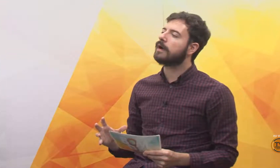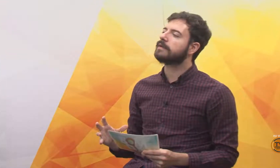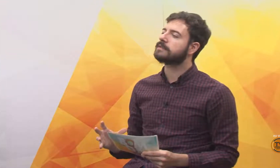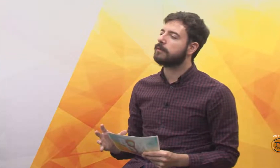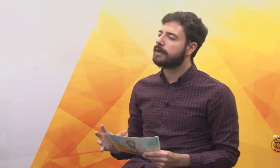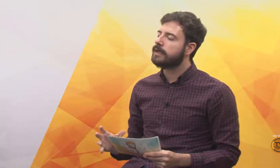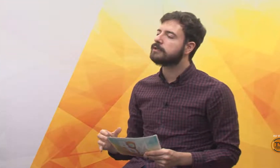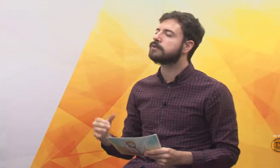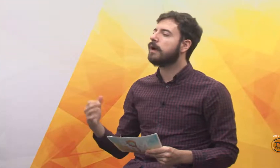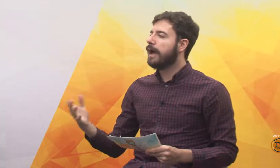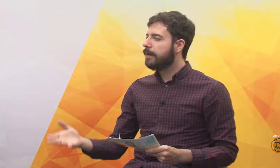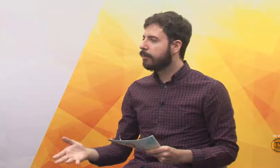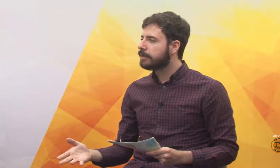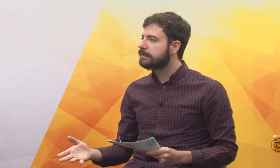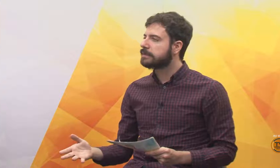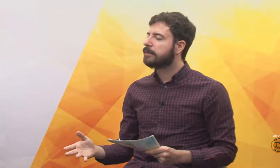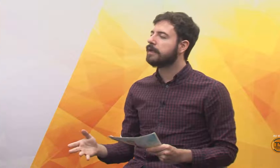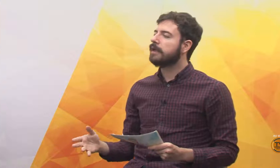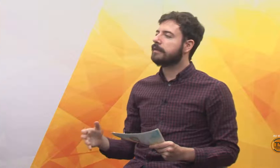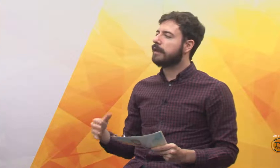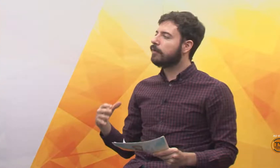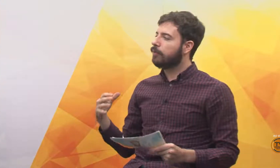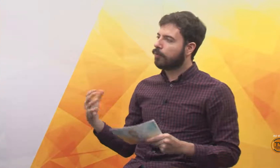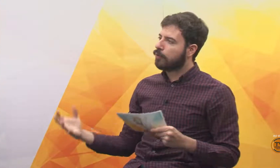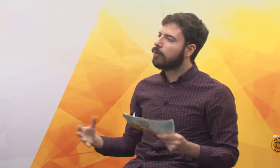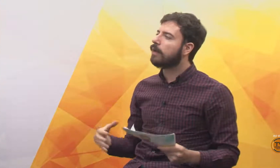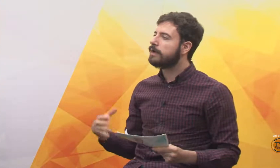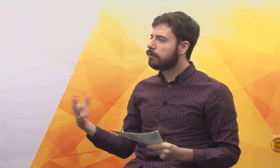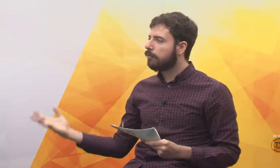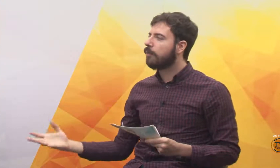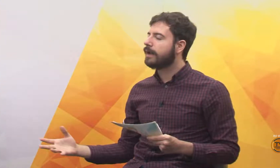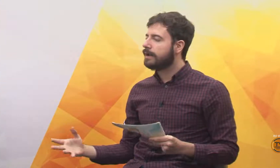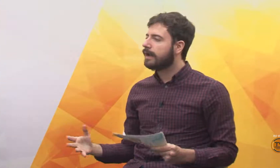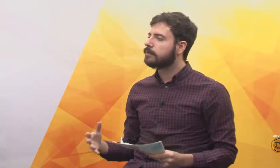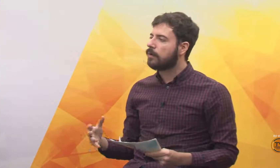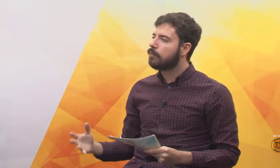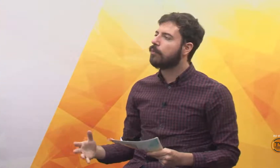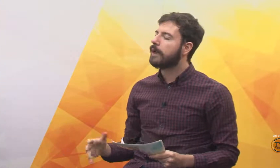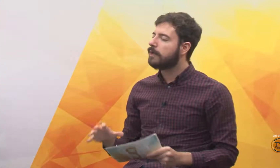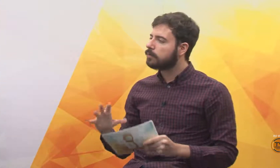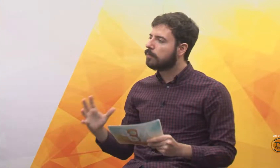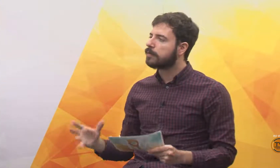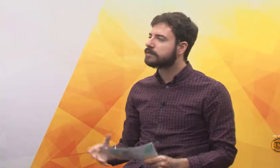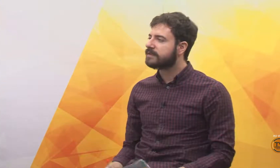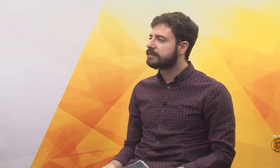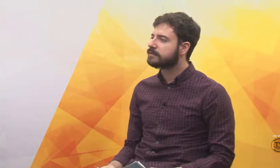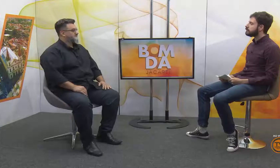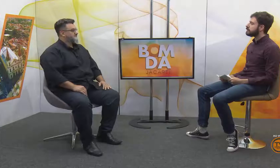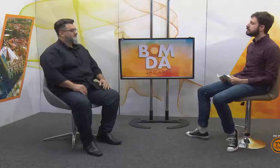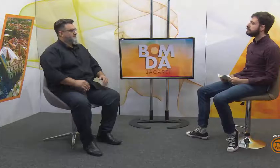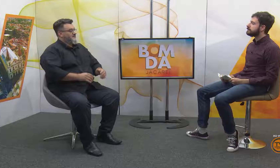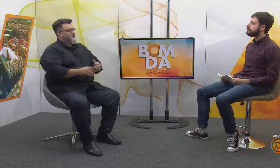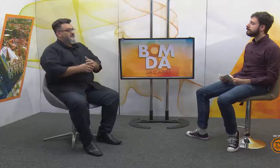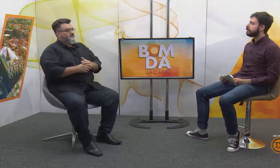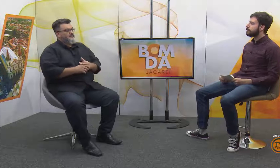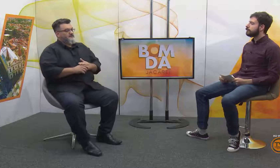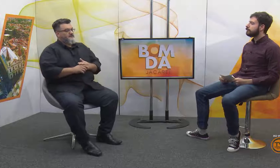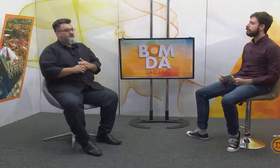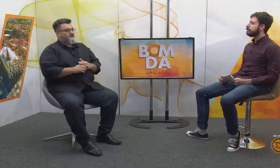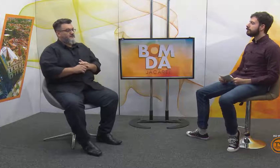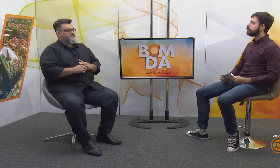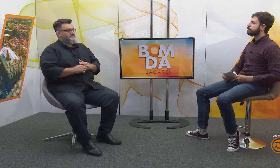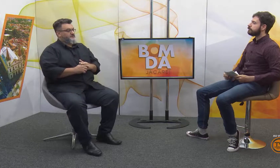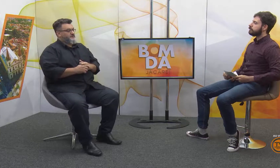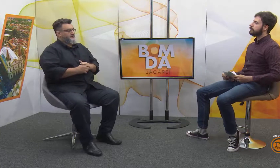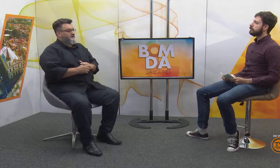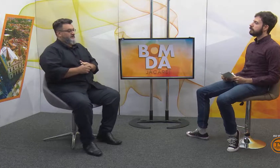olho com relação a isso? É importante também ter o Procon ali como um aliado em algum momento? Como que você vê essa situação?